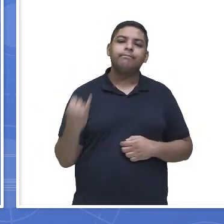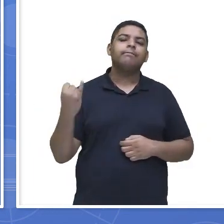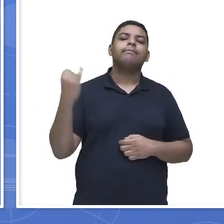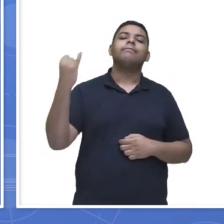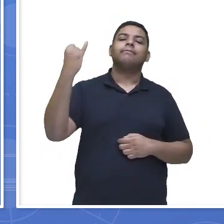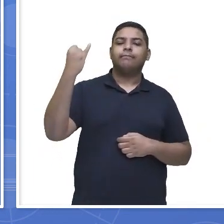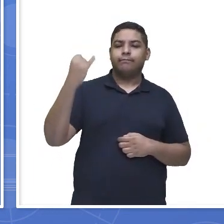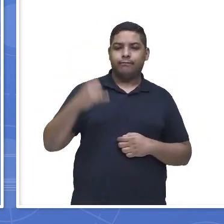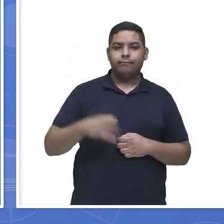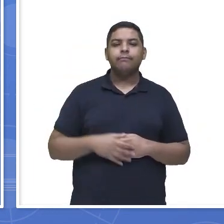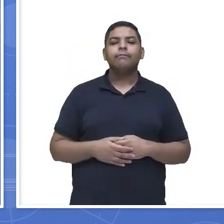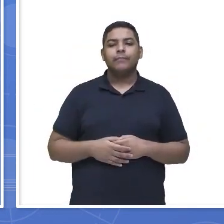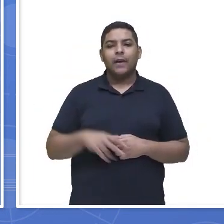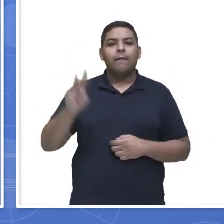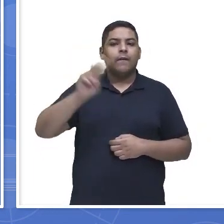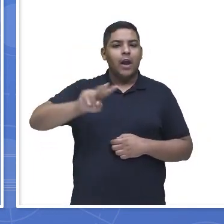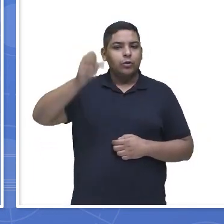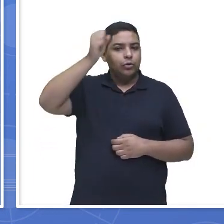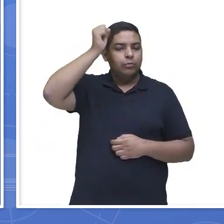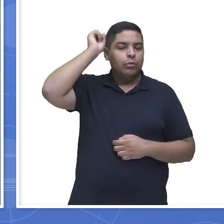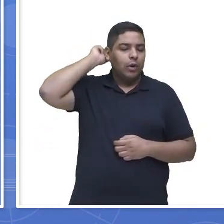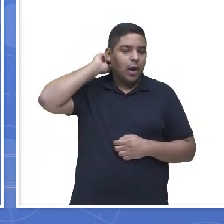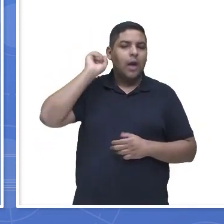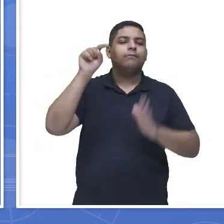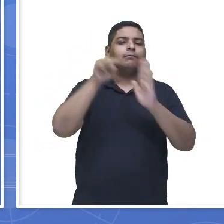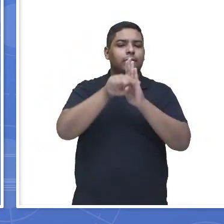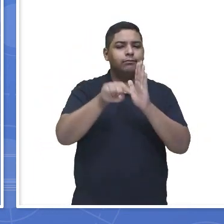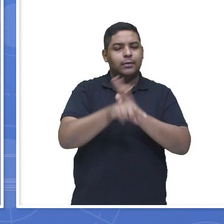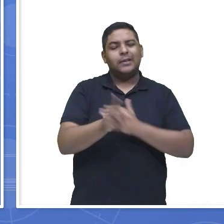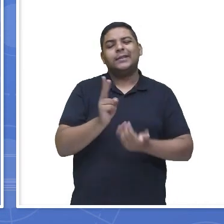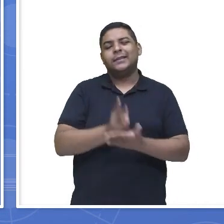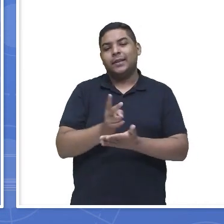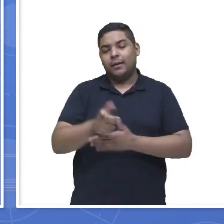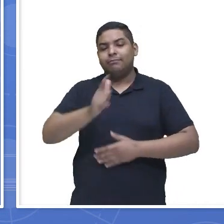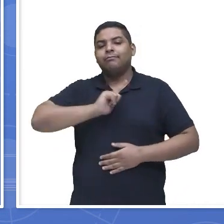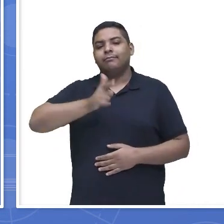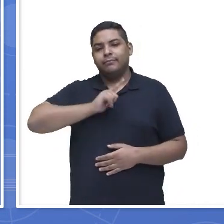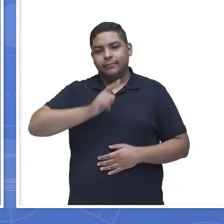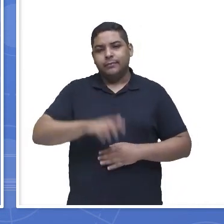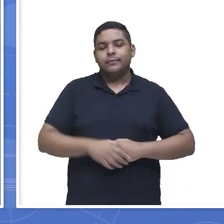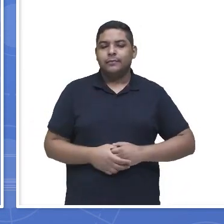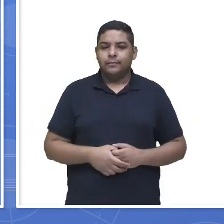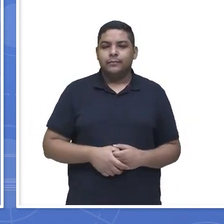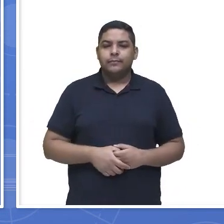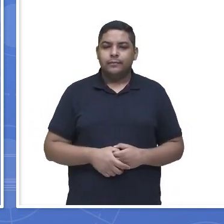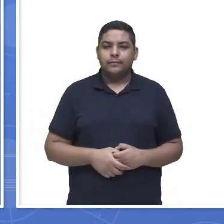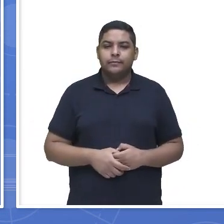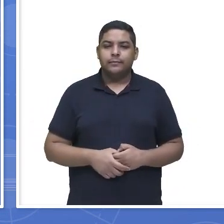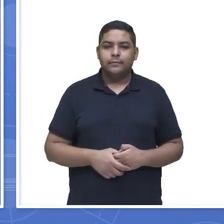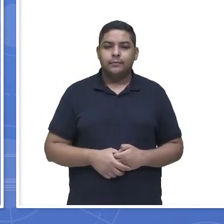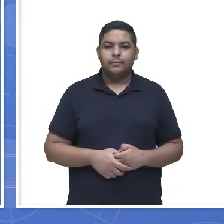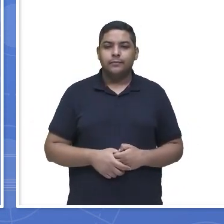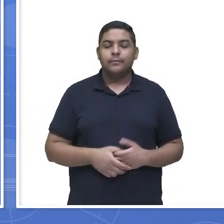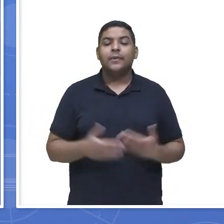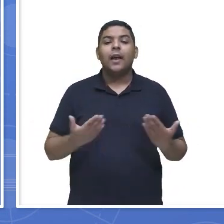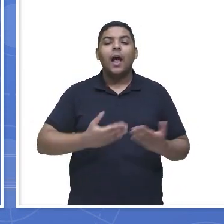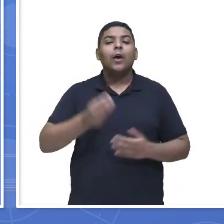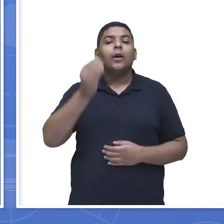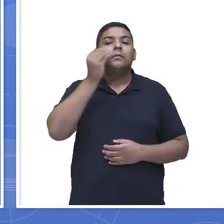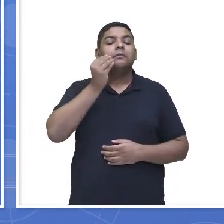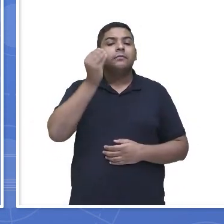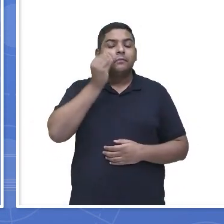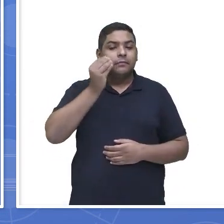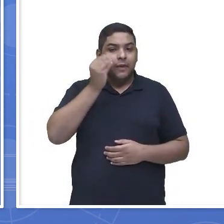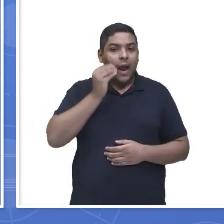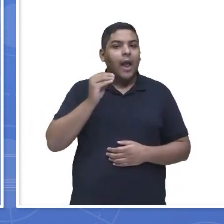importantíssimo para quem vai fazer vestibular, porque essas questões estão sempre presentes lá. Perfeito? Vamos então ver se vocês